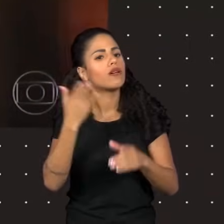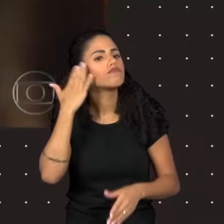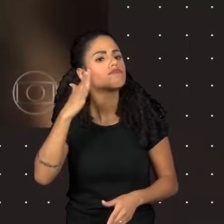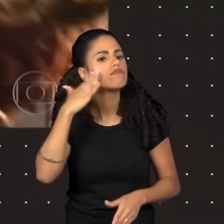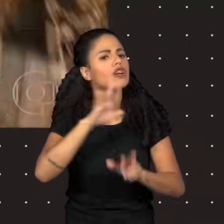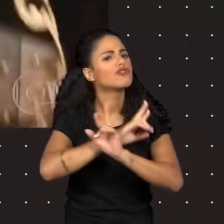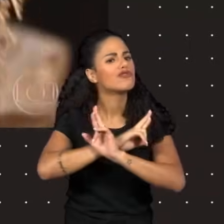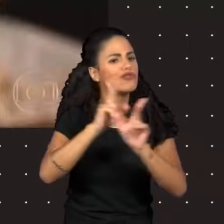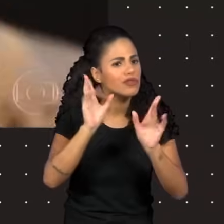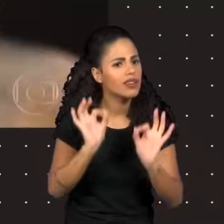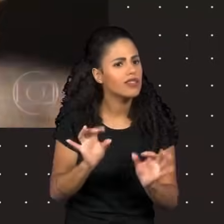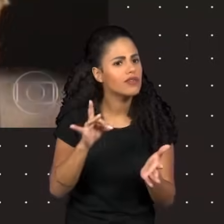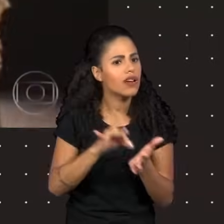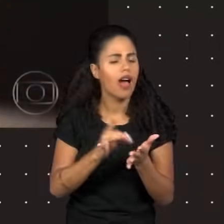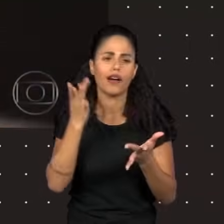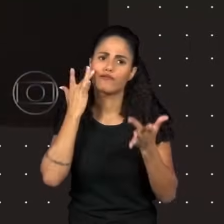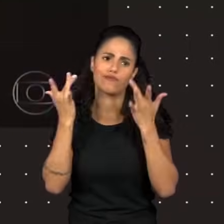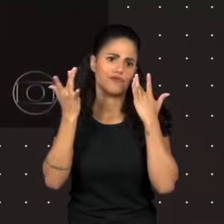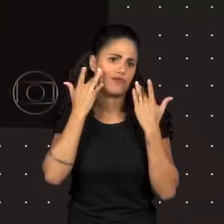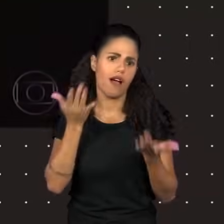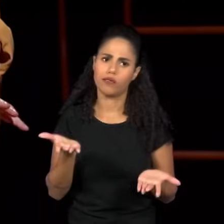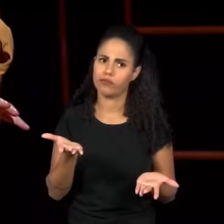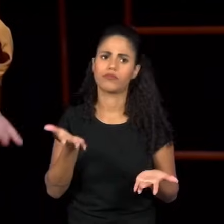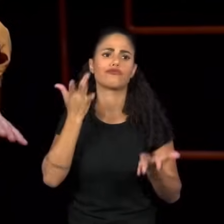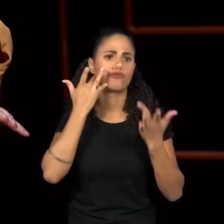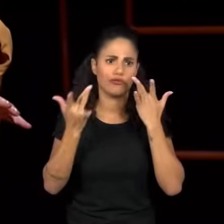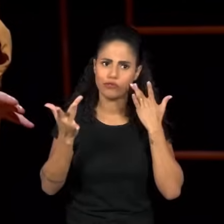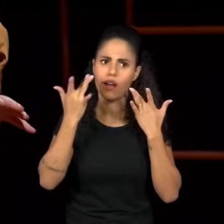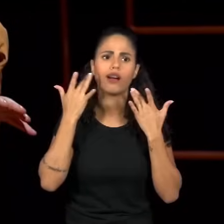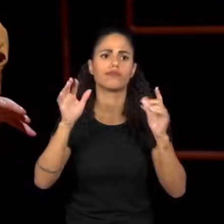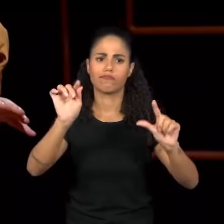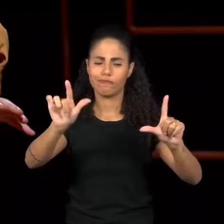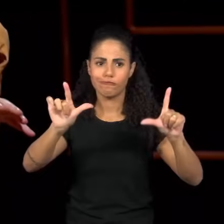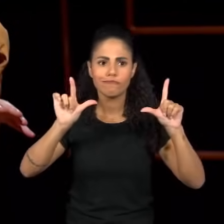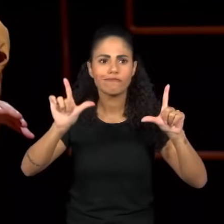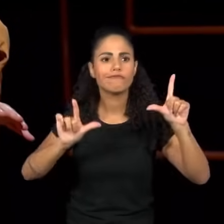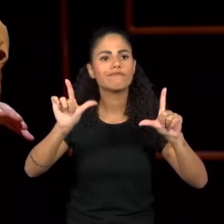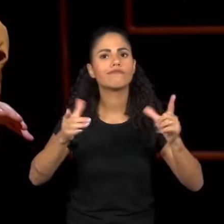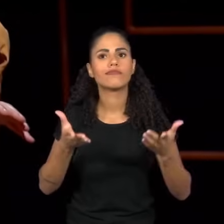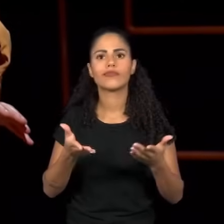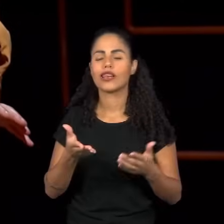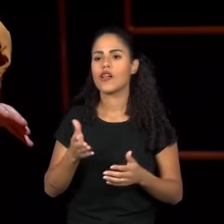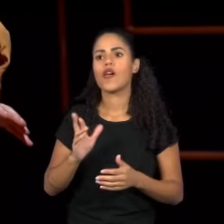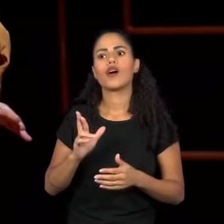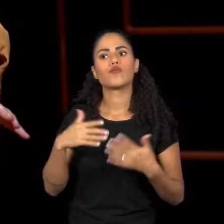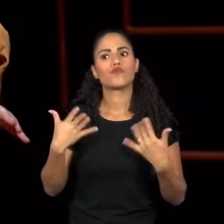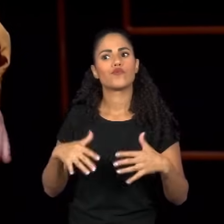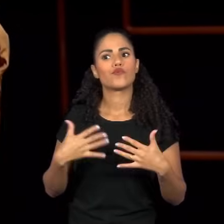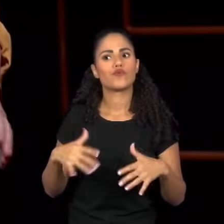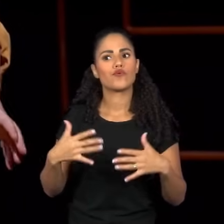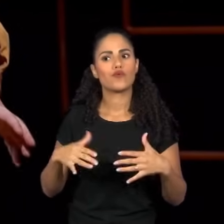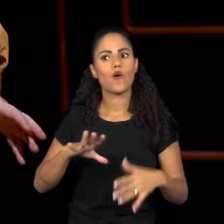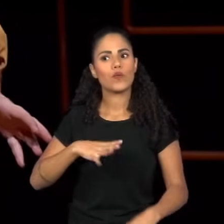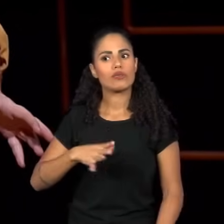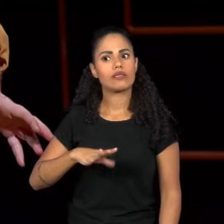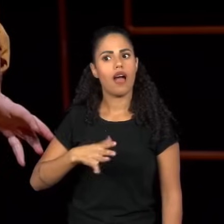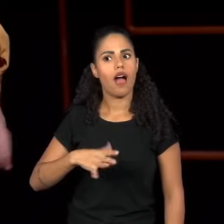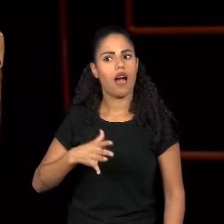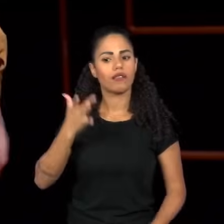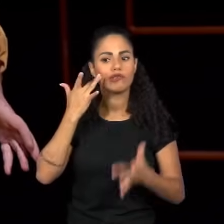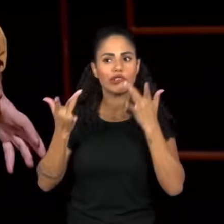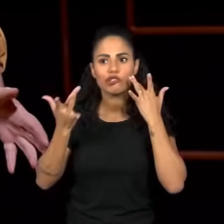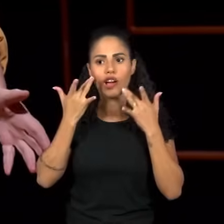do realismo. Fora, era teatro. Teatro puro na TV, né? Uma coisa muito arriscada, né? Que ele fez, o que eu fiz,